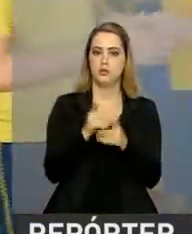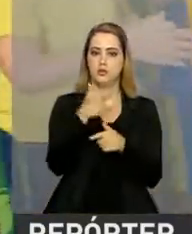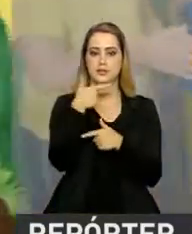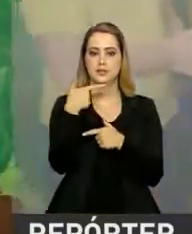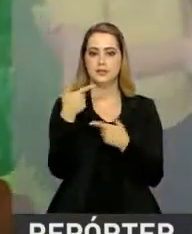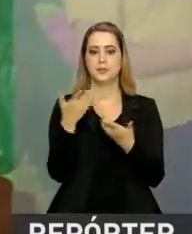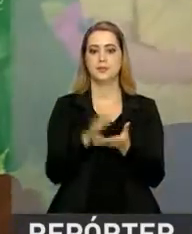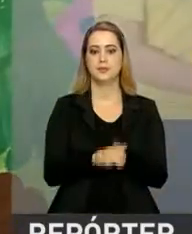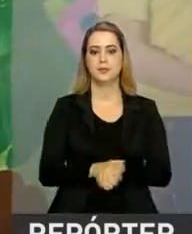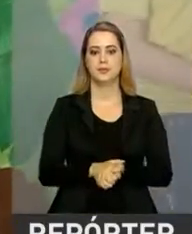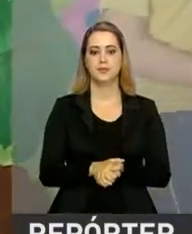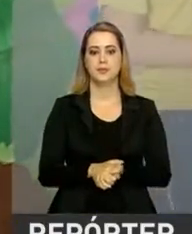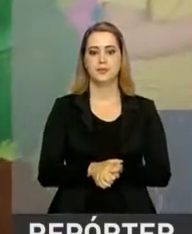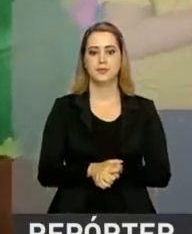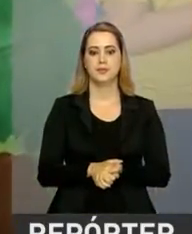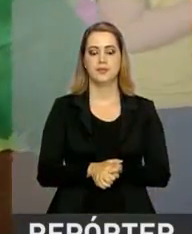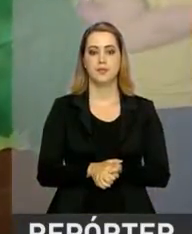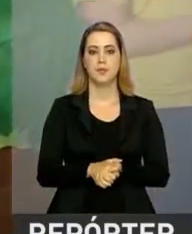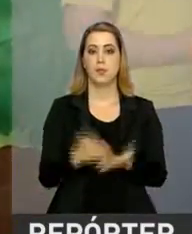a